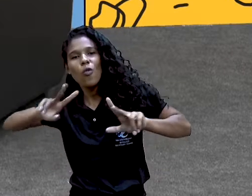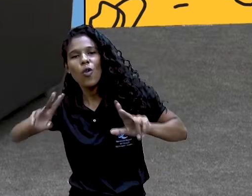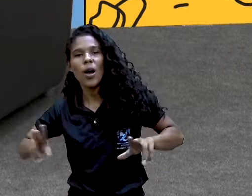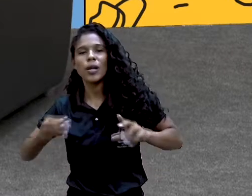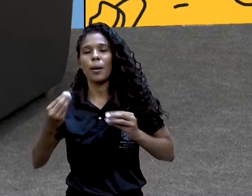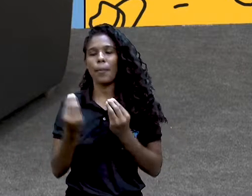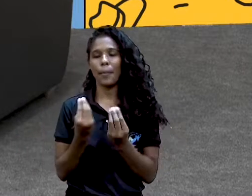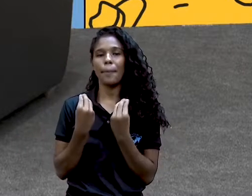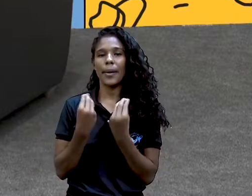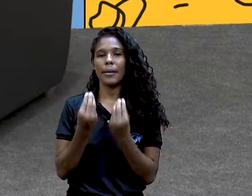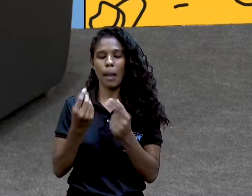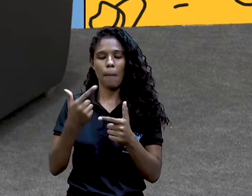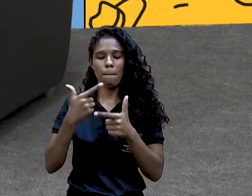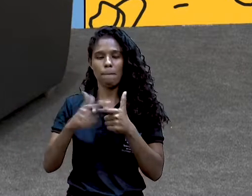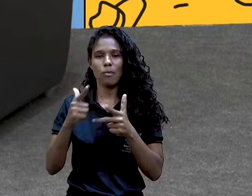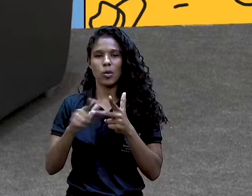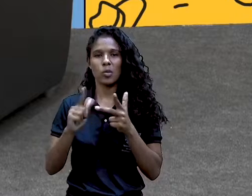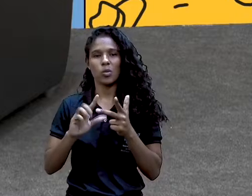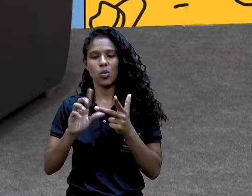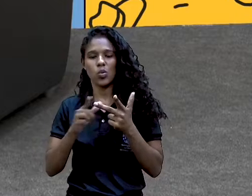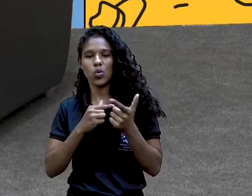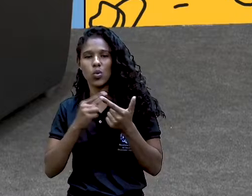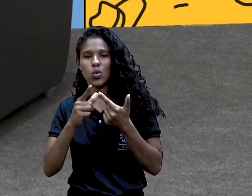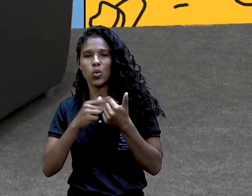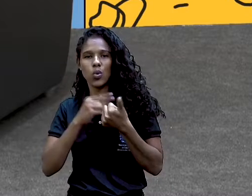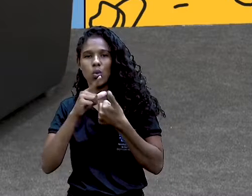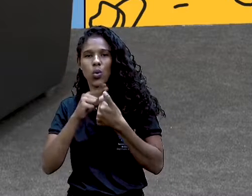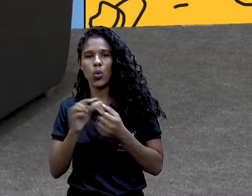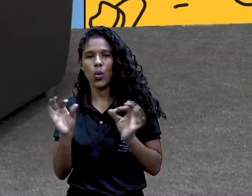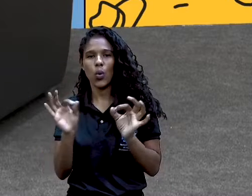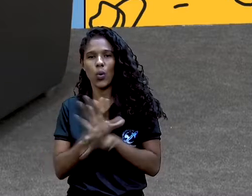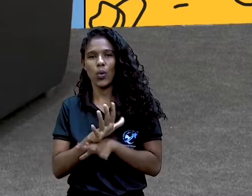em processo de crescimento.